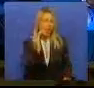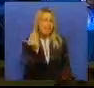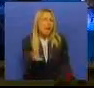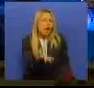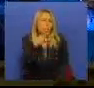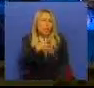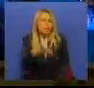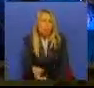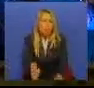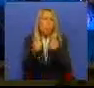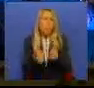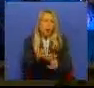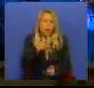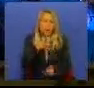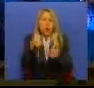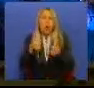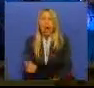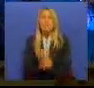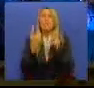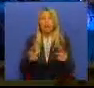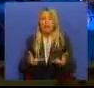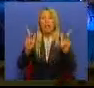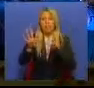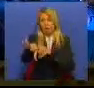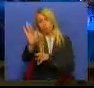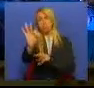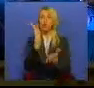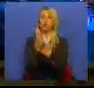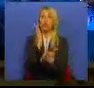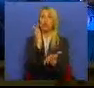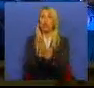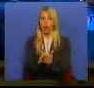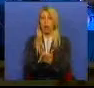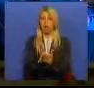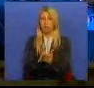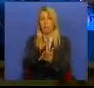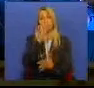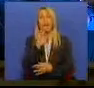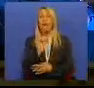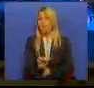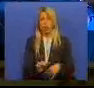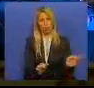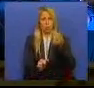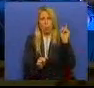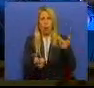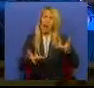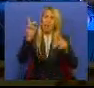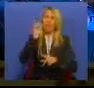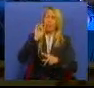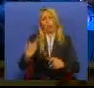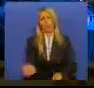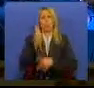explicação, porque é que a liberdade de escolher uma escola para os seus filhos não é uma liberdade importante, todos